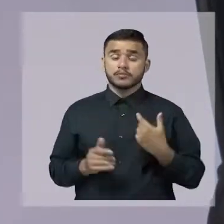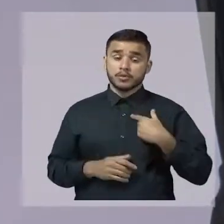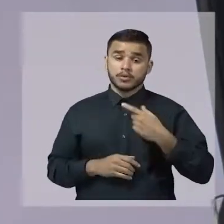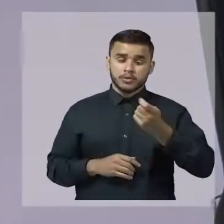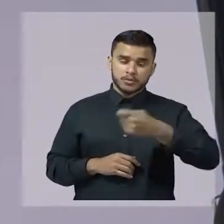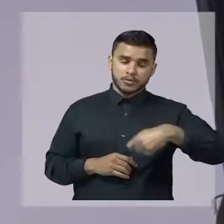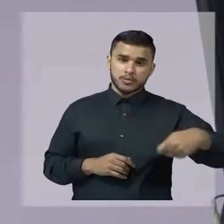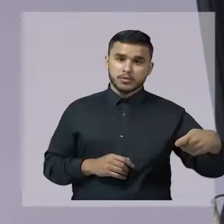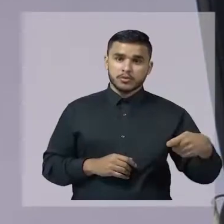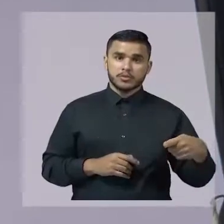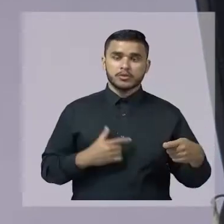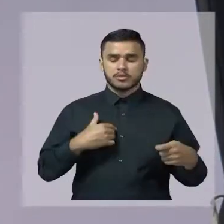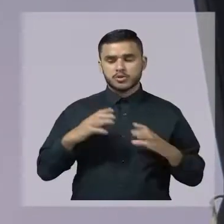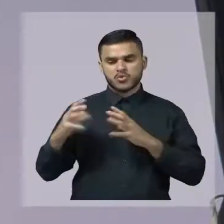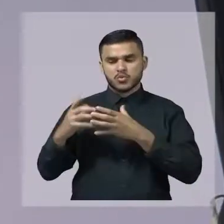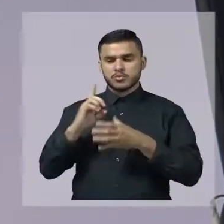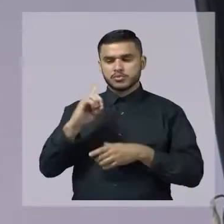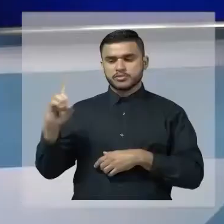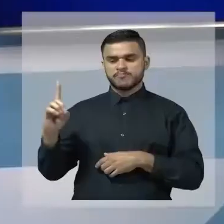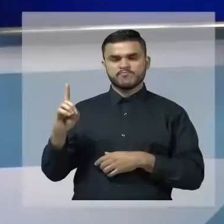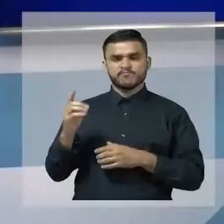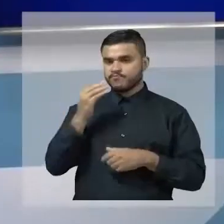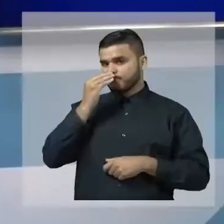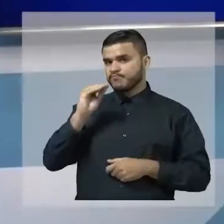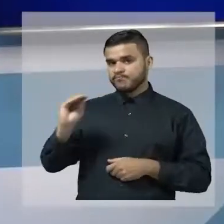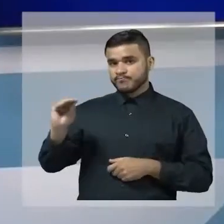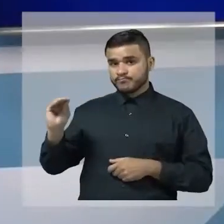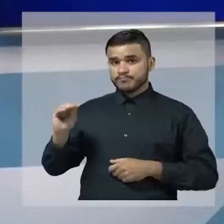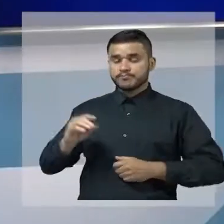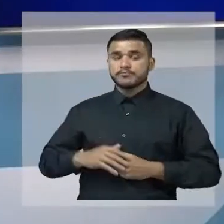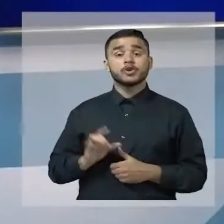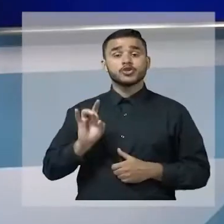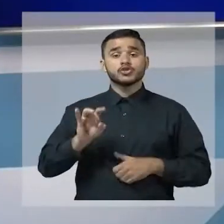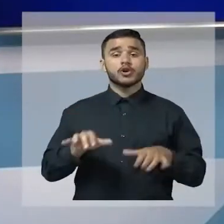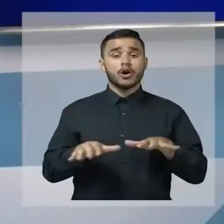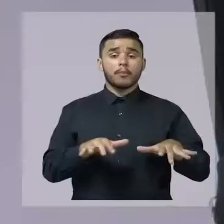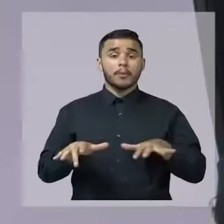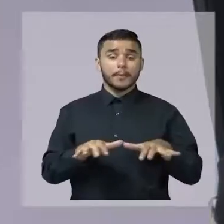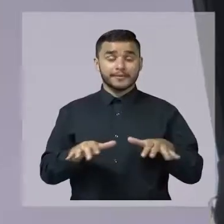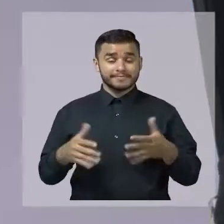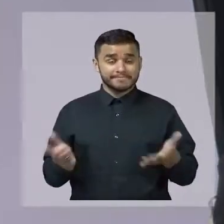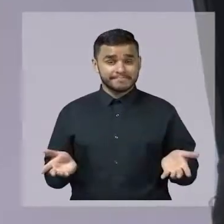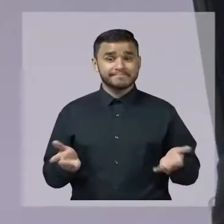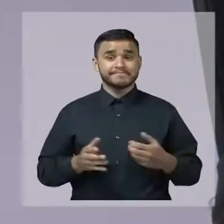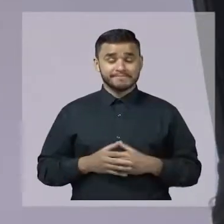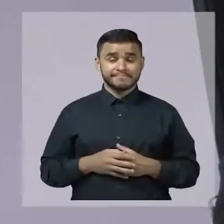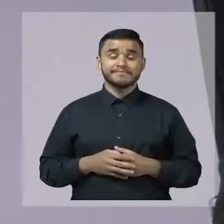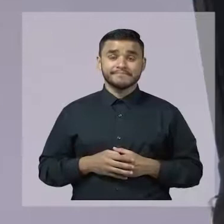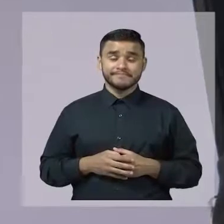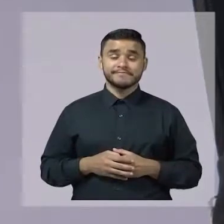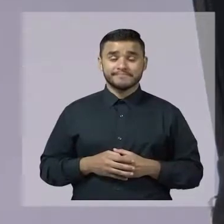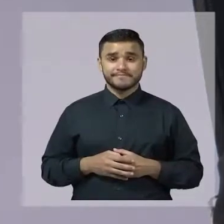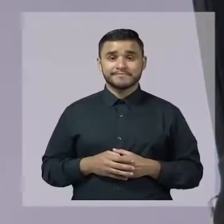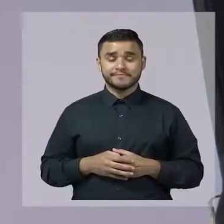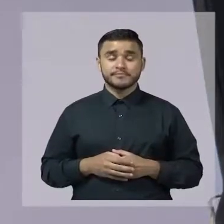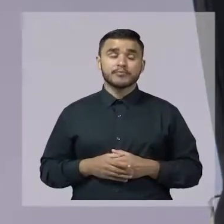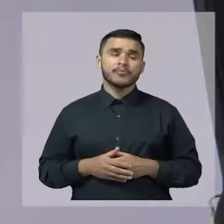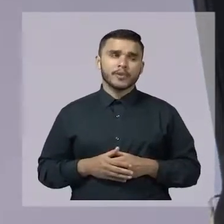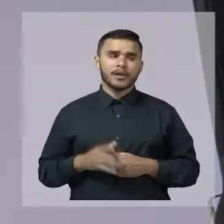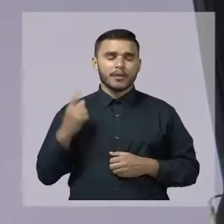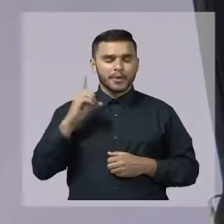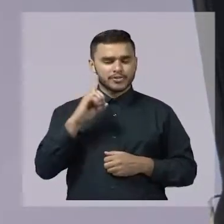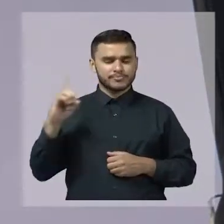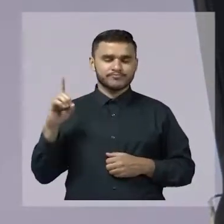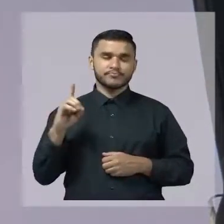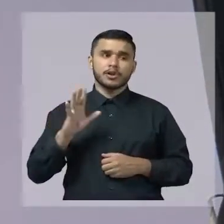a direita não me interessa, só para tocar piano. Mas eu acho que cada